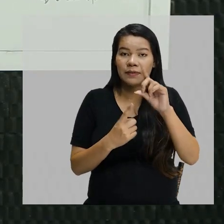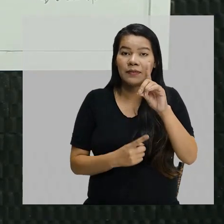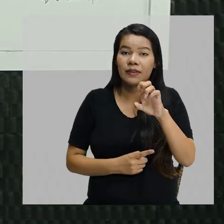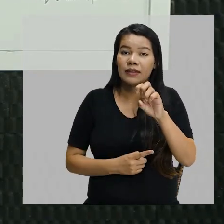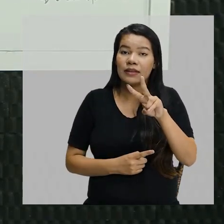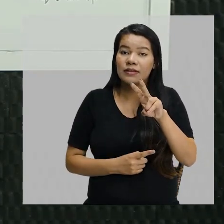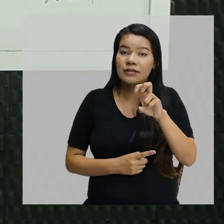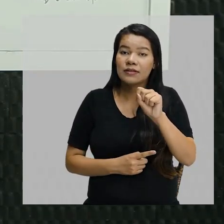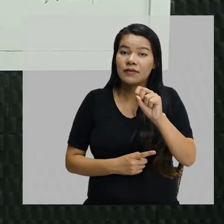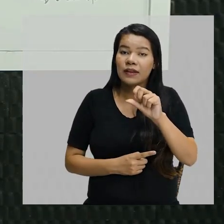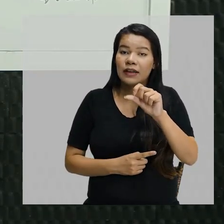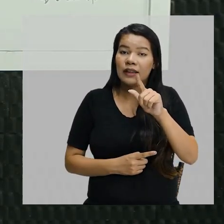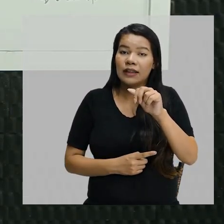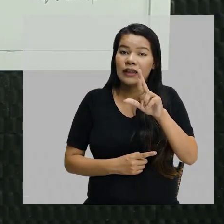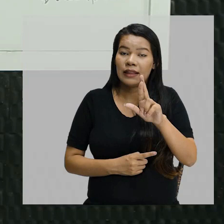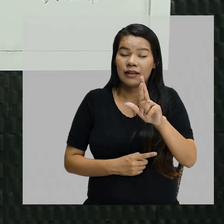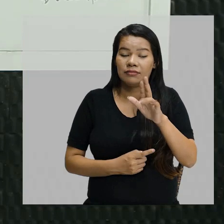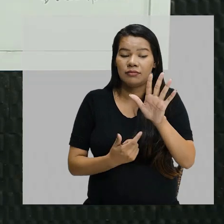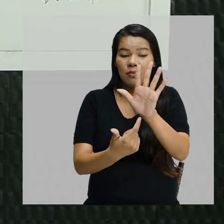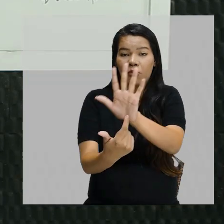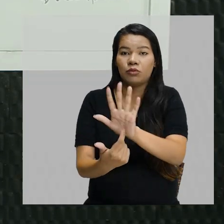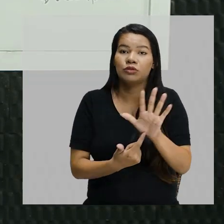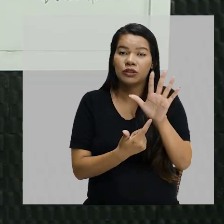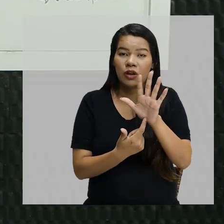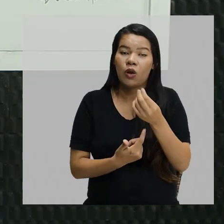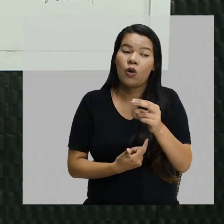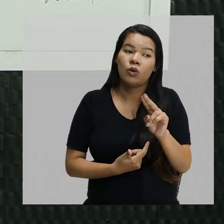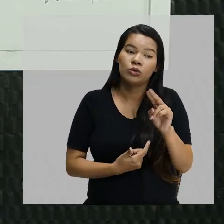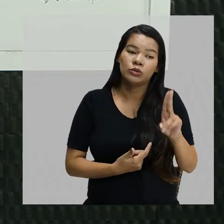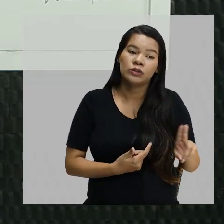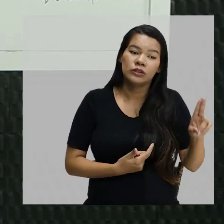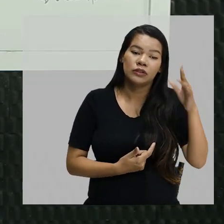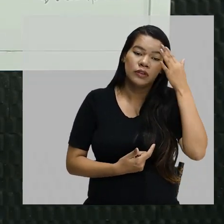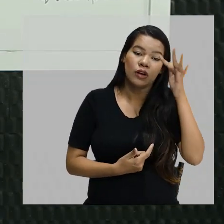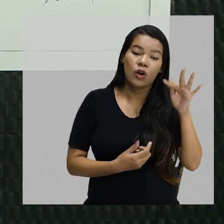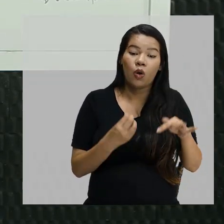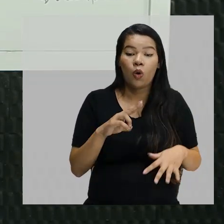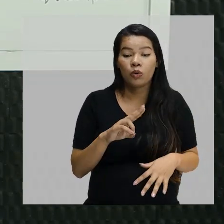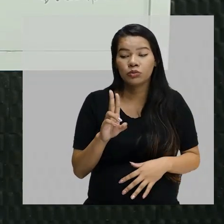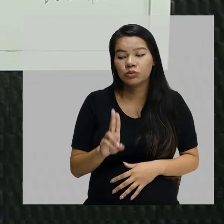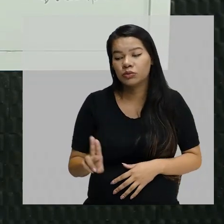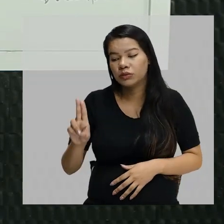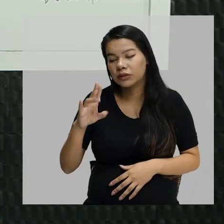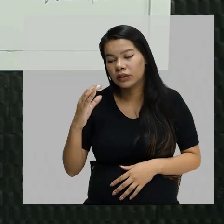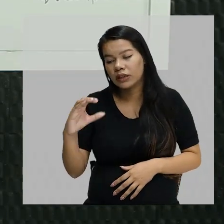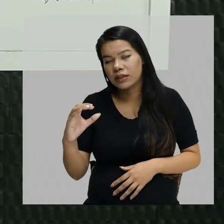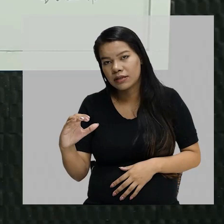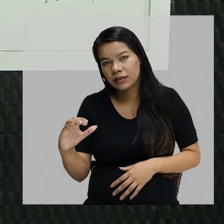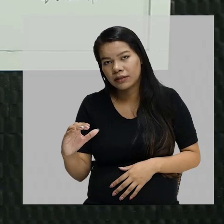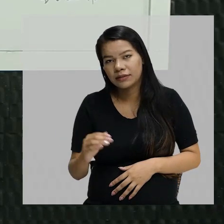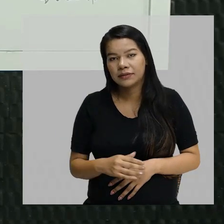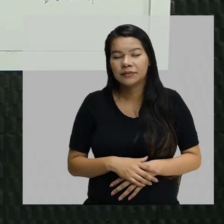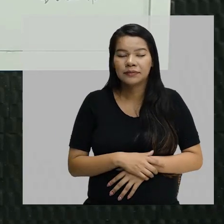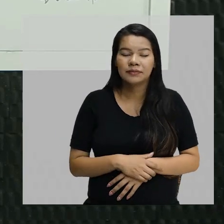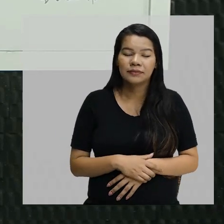desvelado de alguma maneira ou usando a filosofia usando a ciência Ok claro que existem as outras opções Mas nós vamos aqui sempre tratar